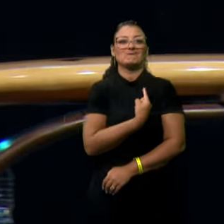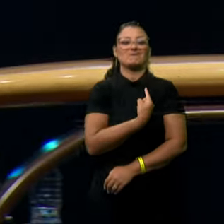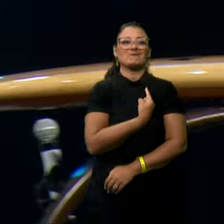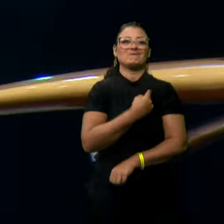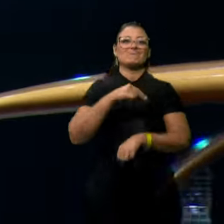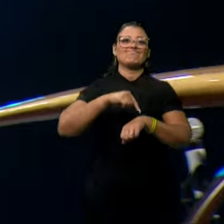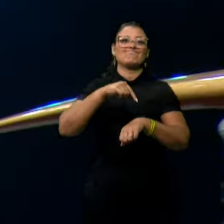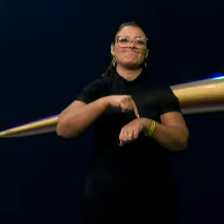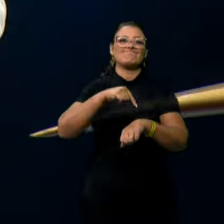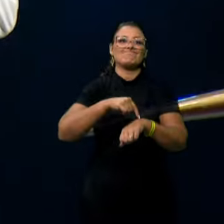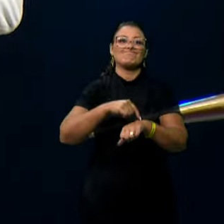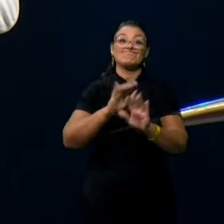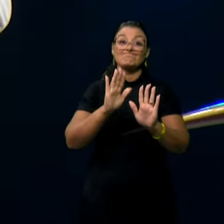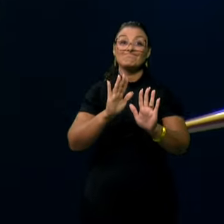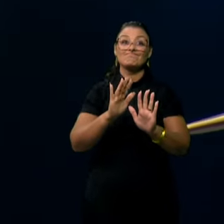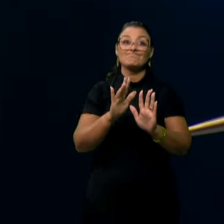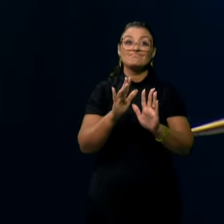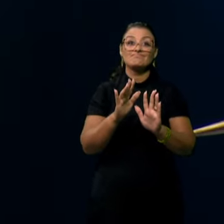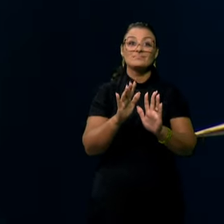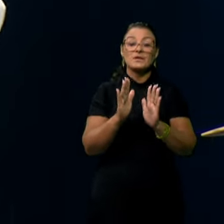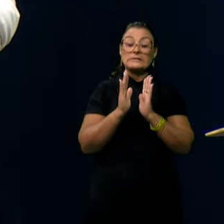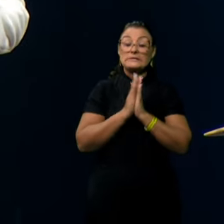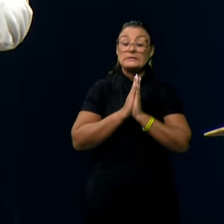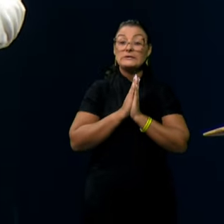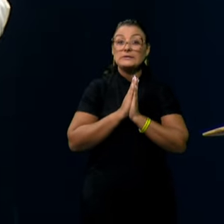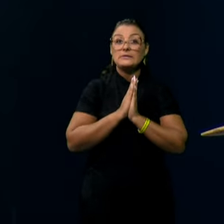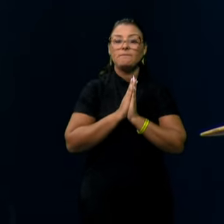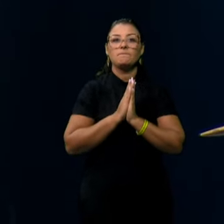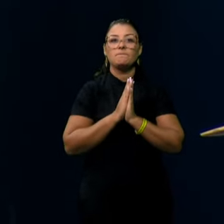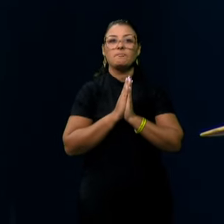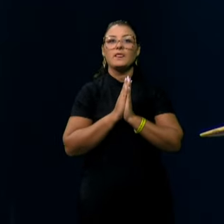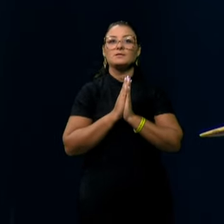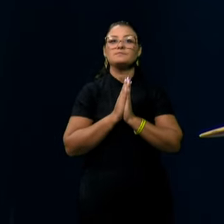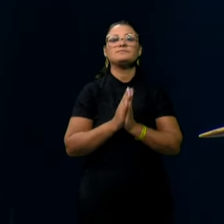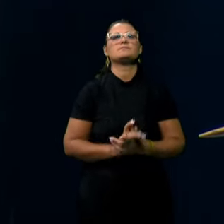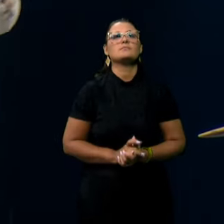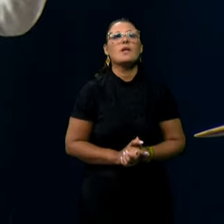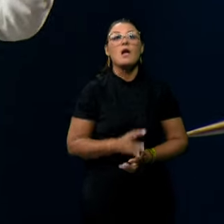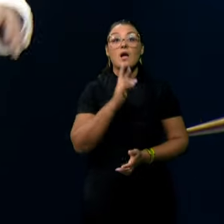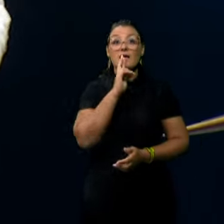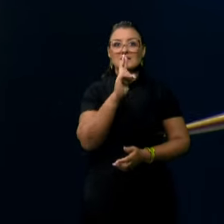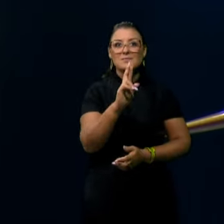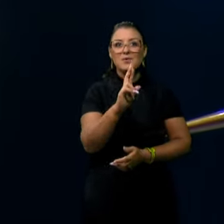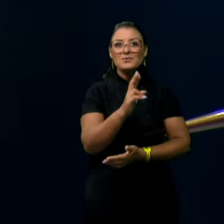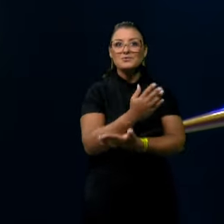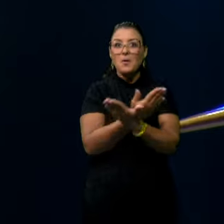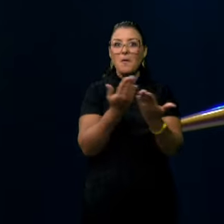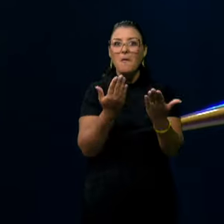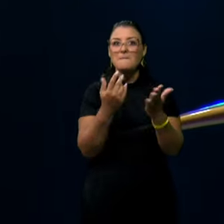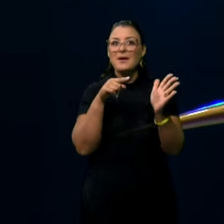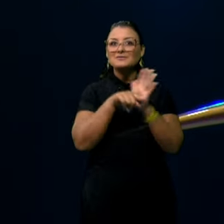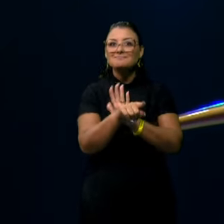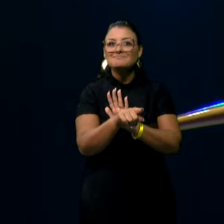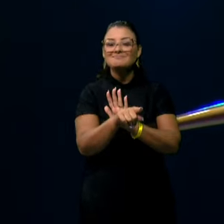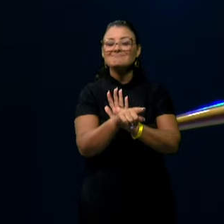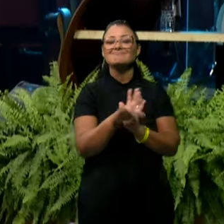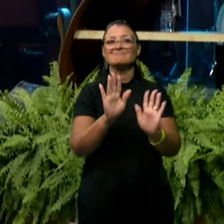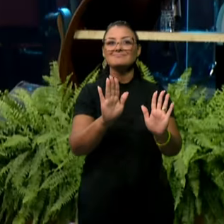feje os olhinhos só fecha e vai responder o que eu vou perguntar bem rápido e ninguém vai ver as câmeras estão olhando para o céu